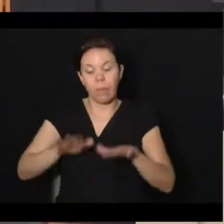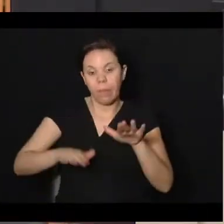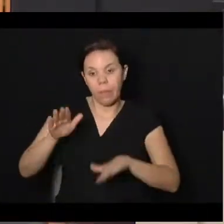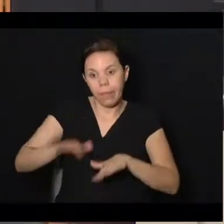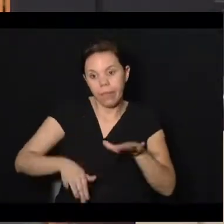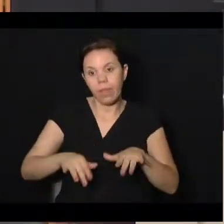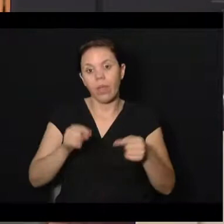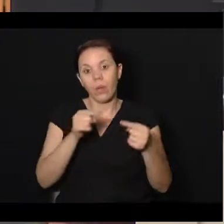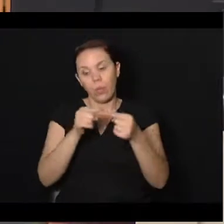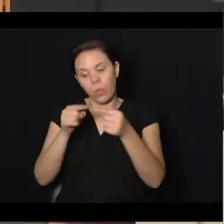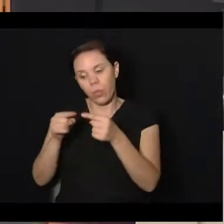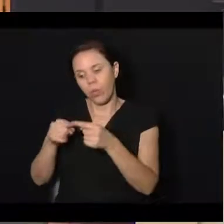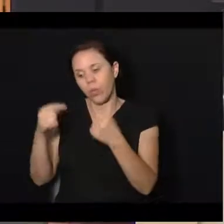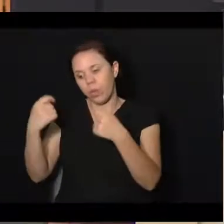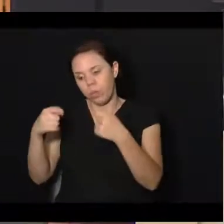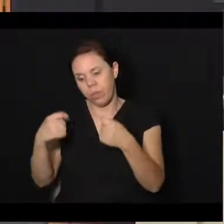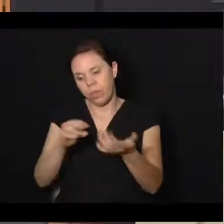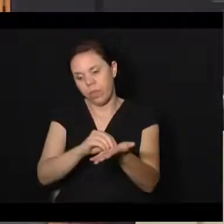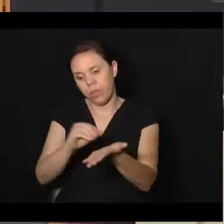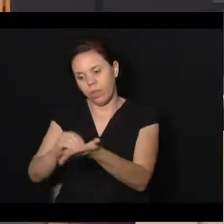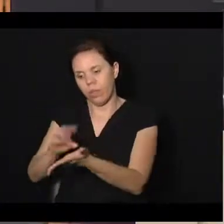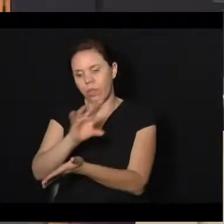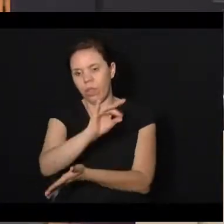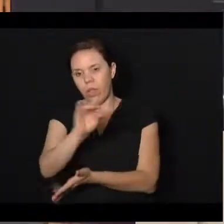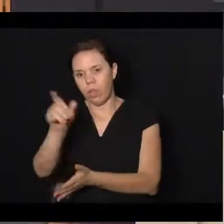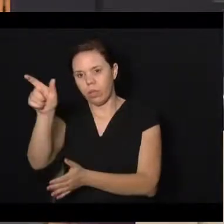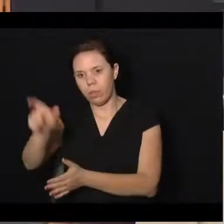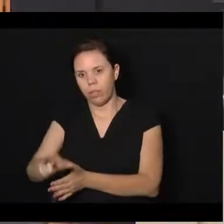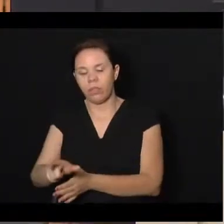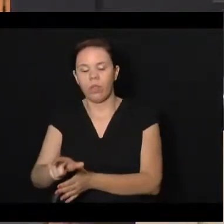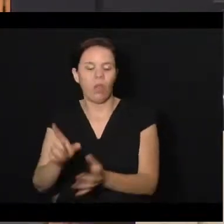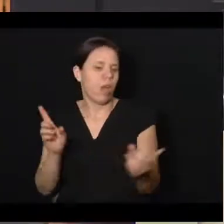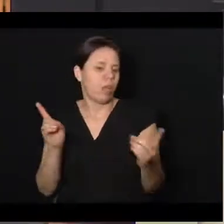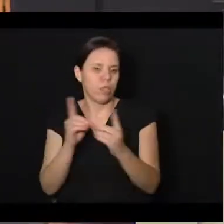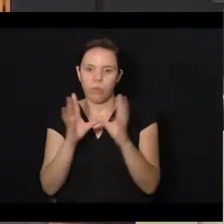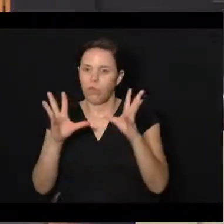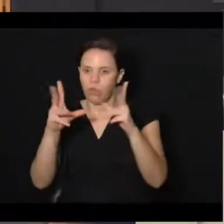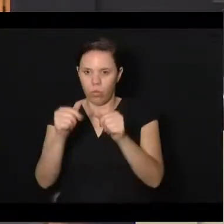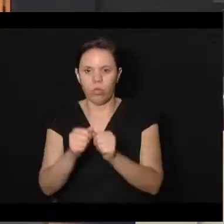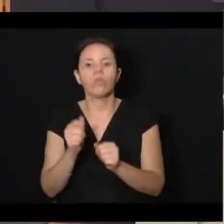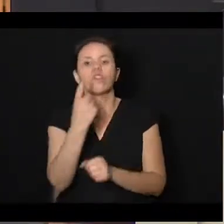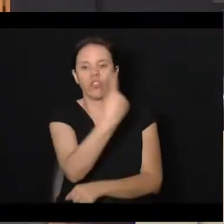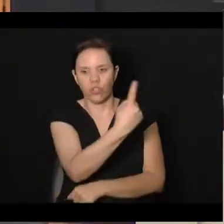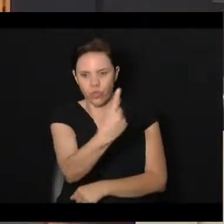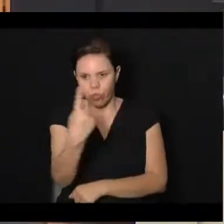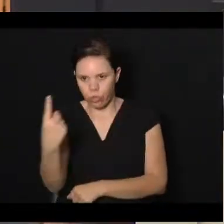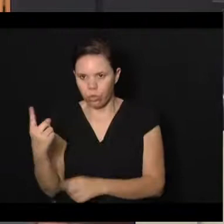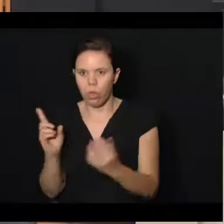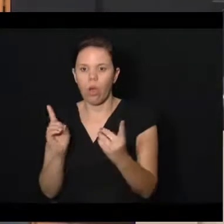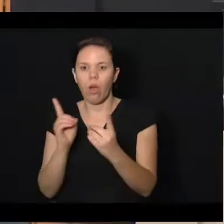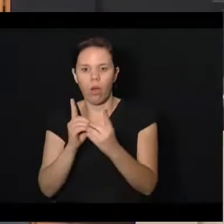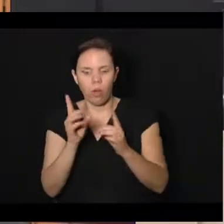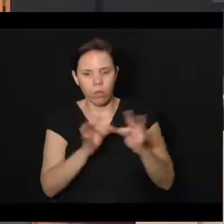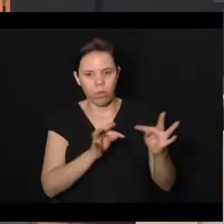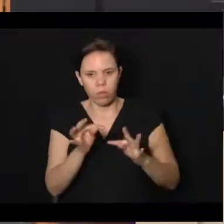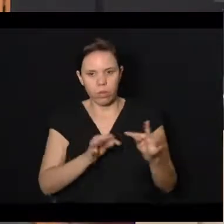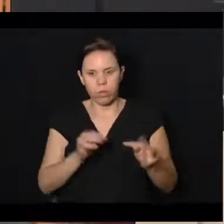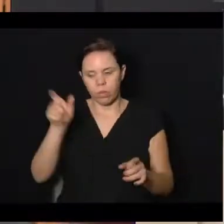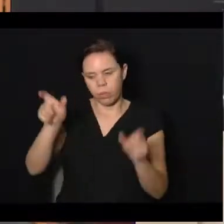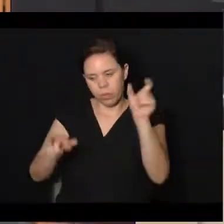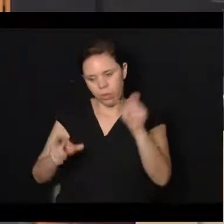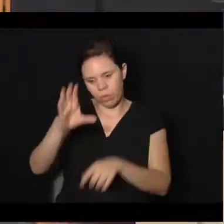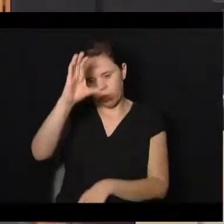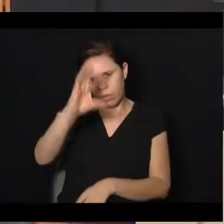necessidade de cada usuário gente não faz um atendimento coletivo sim um atendimento individualizado pra esse cidadão